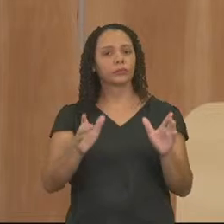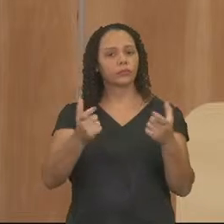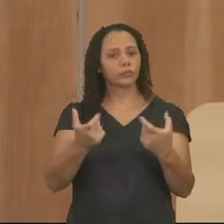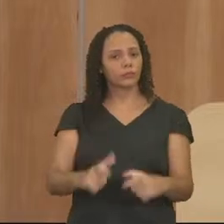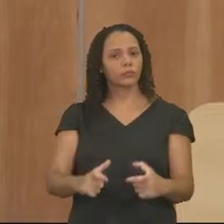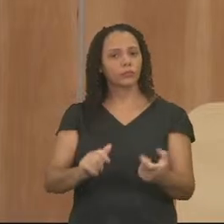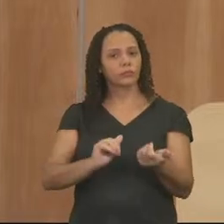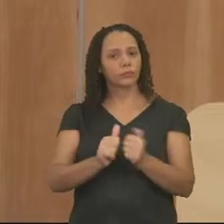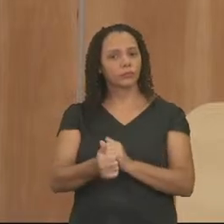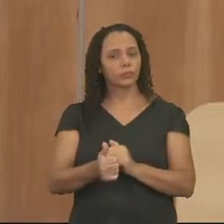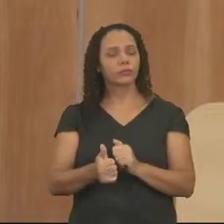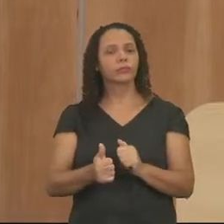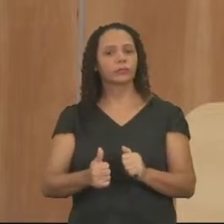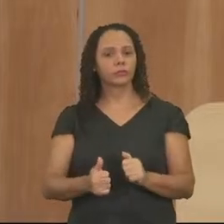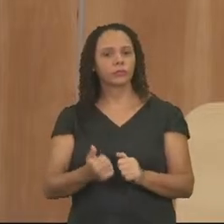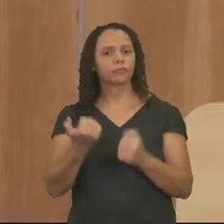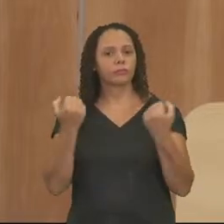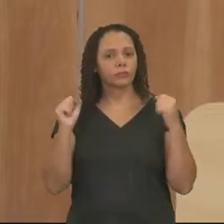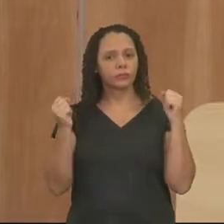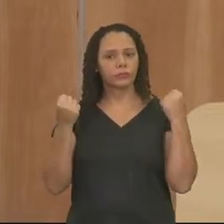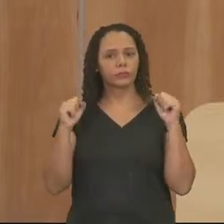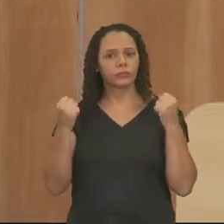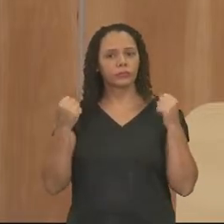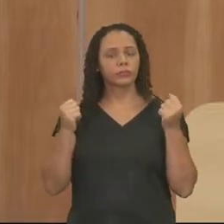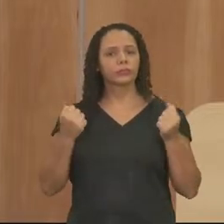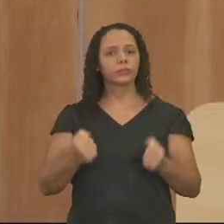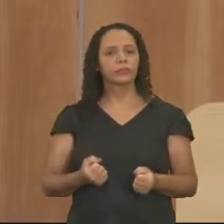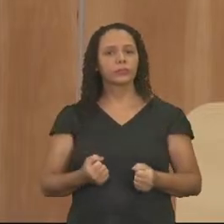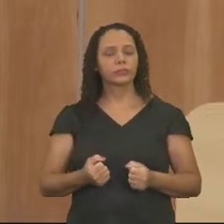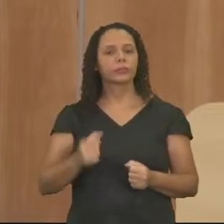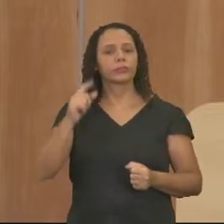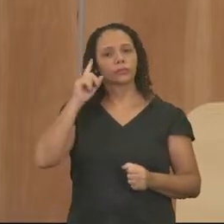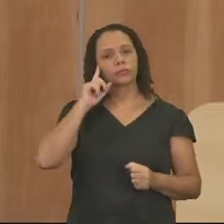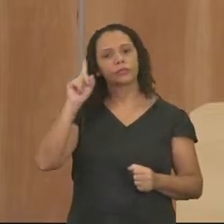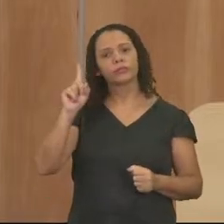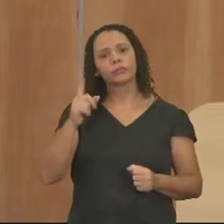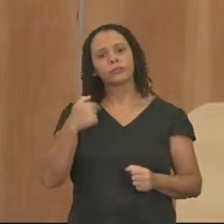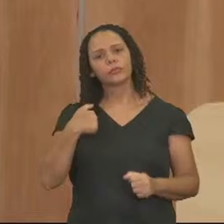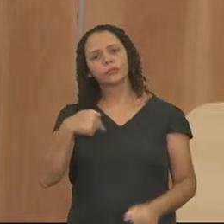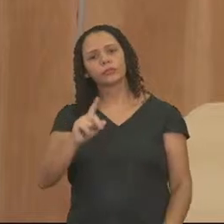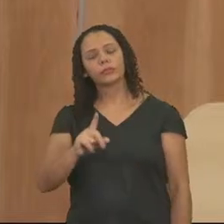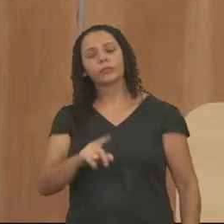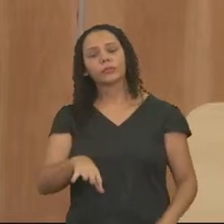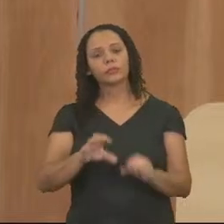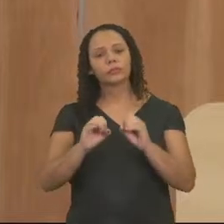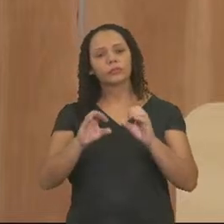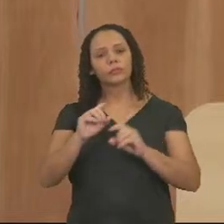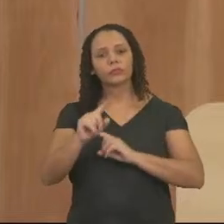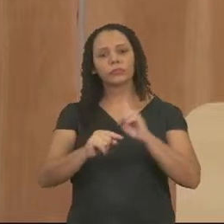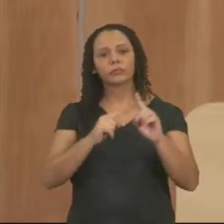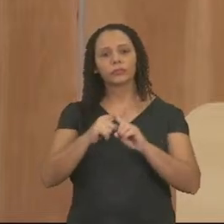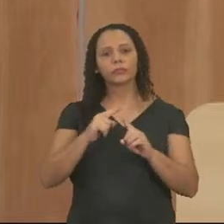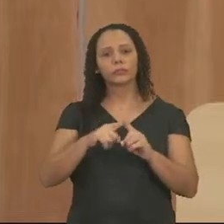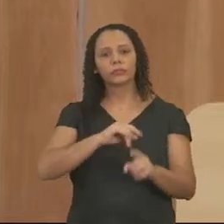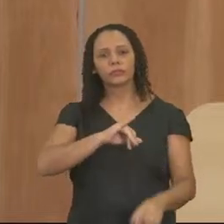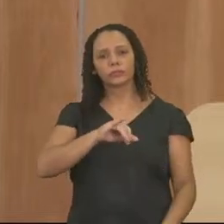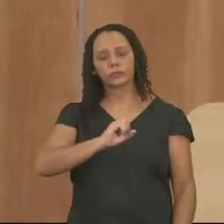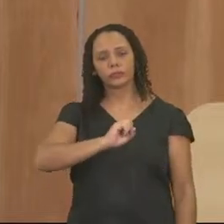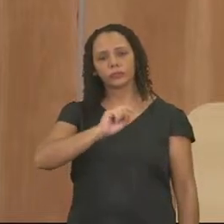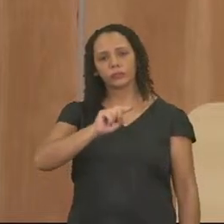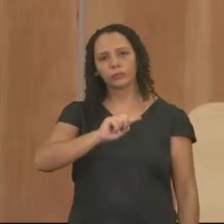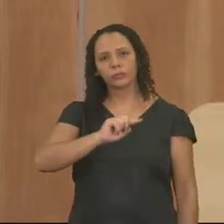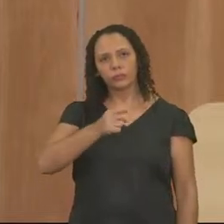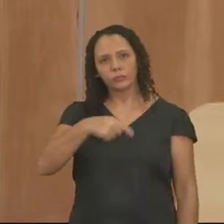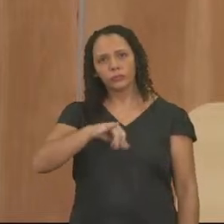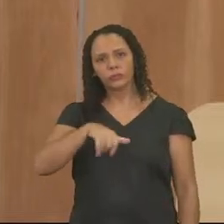fazerem suas atividades físicas. Esses dias eu estava lá no Educa Mais São João e o pessoal reclamava